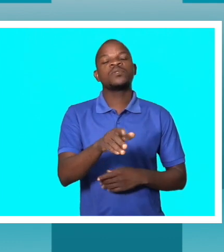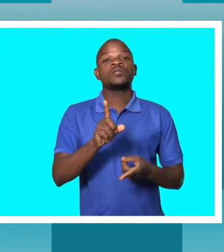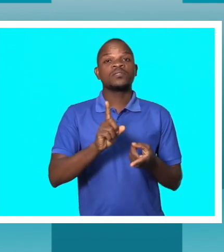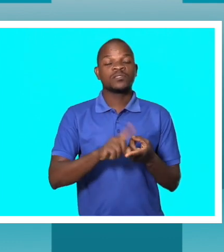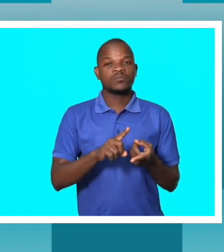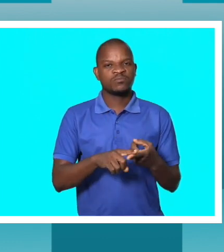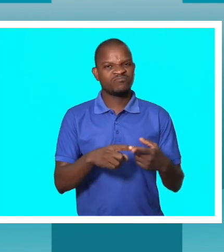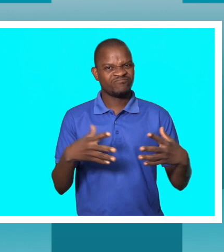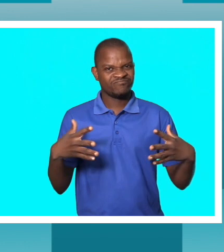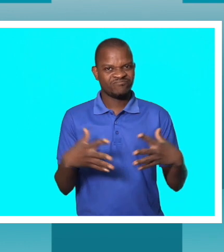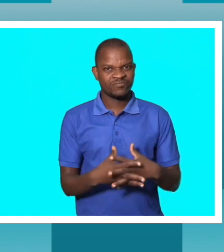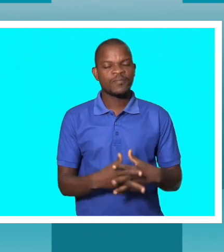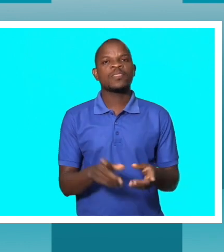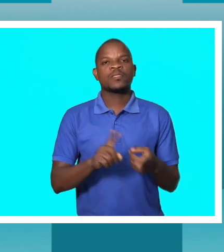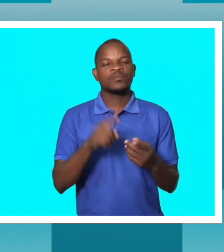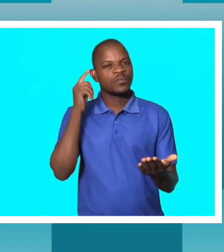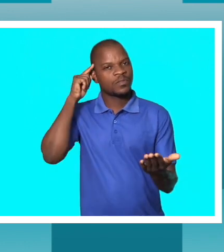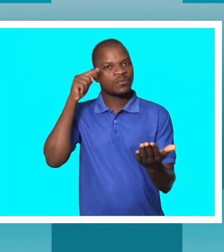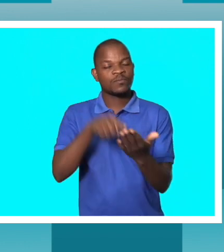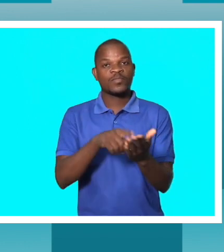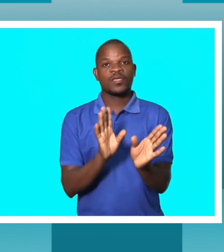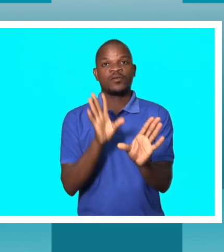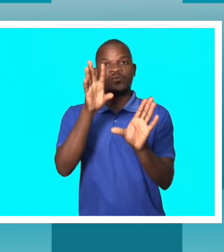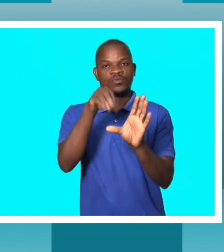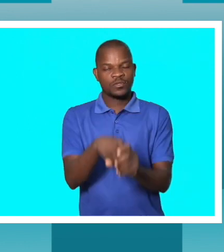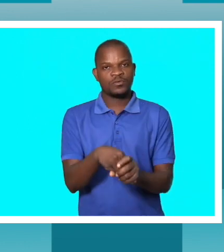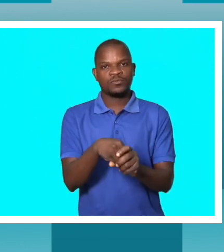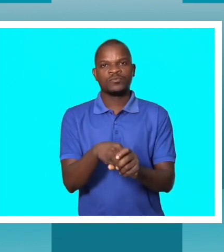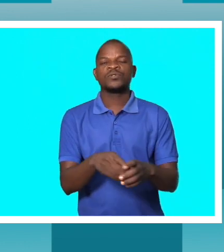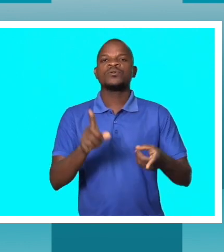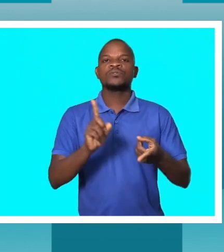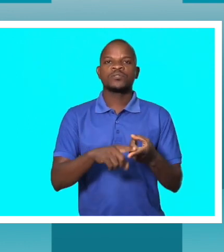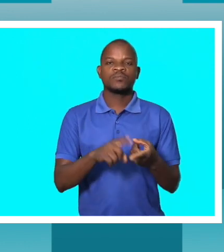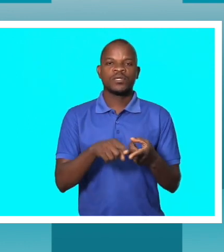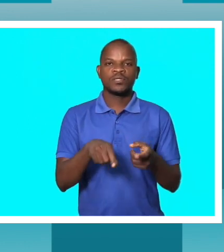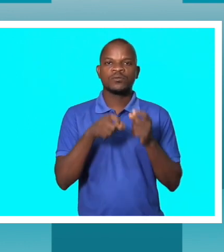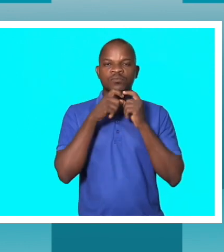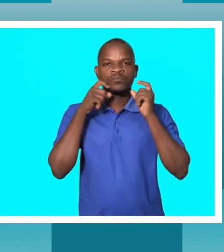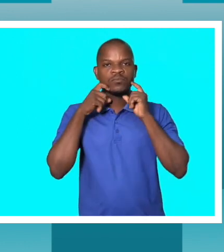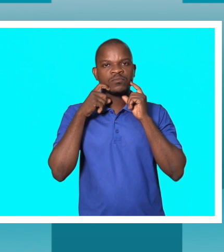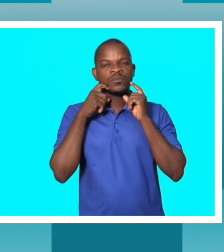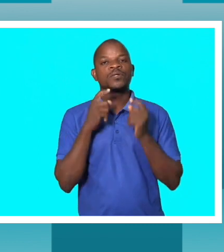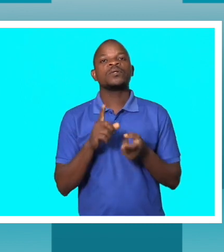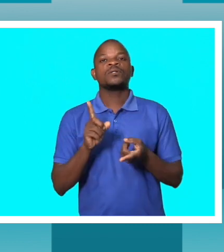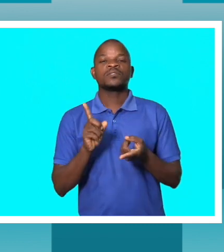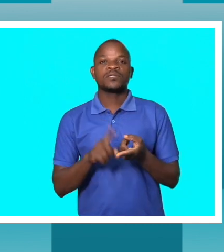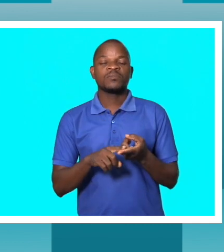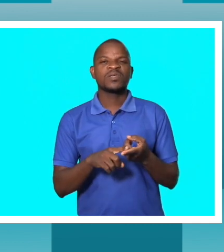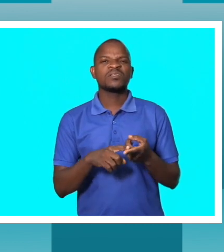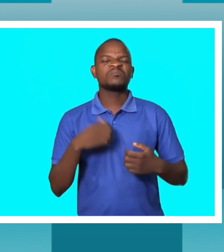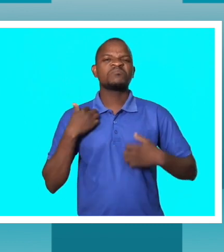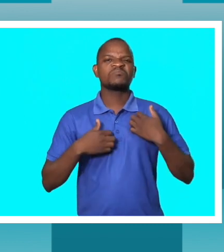porque esta é uma das formas de inclusão social que, como o país, construímos.